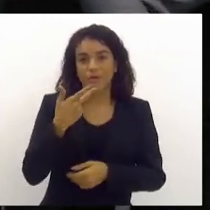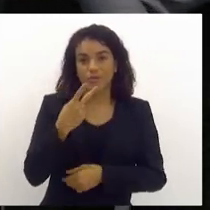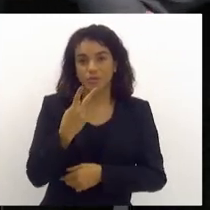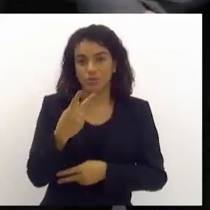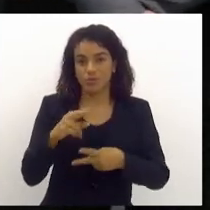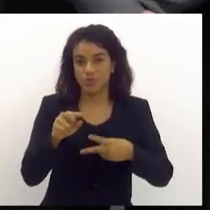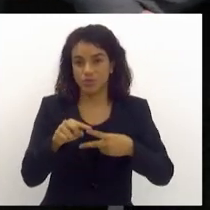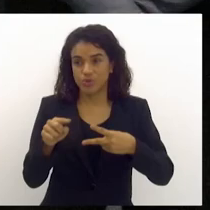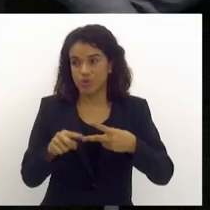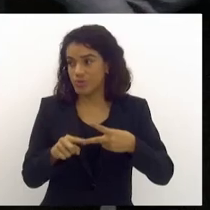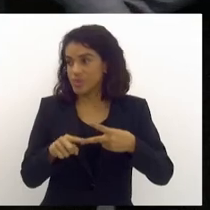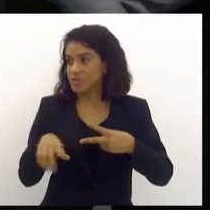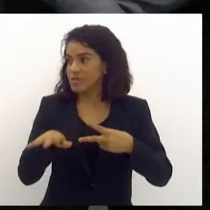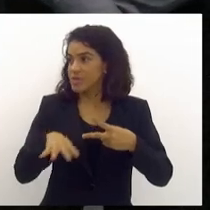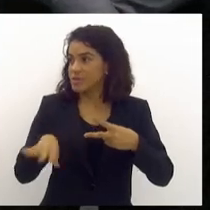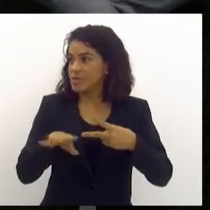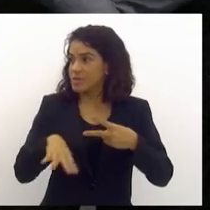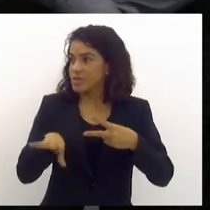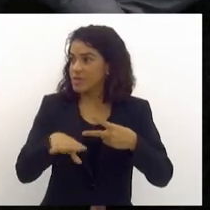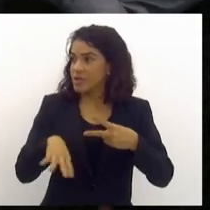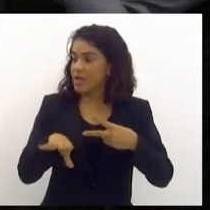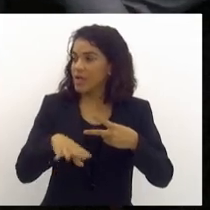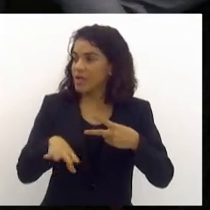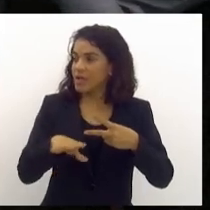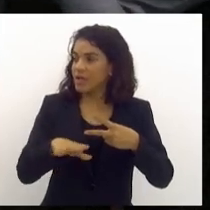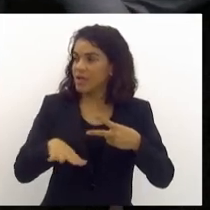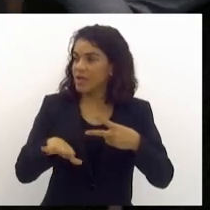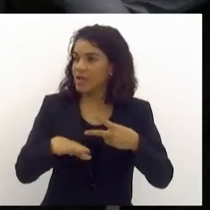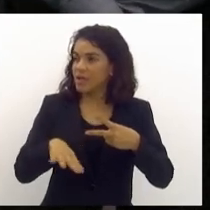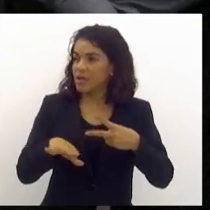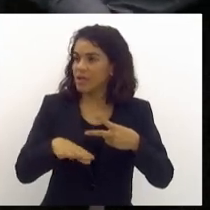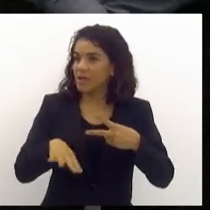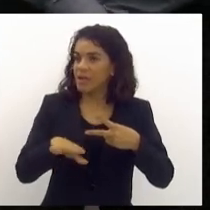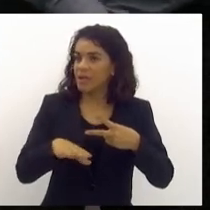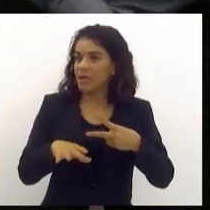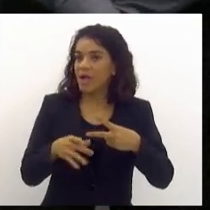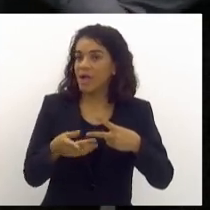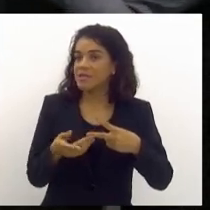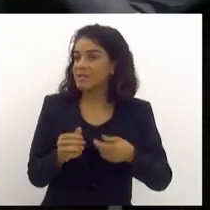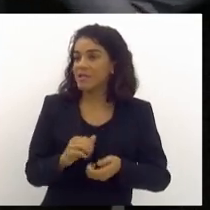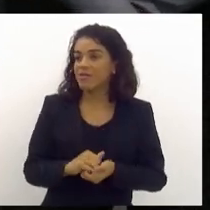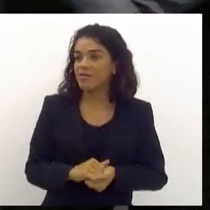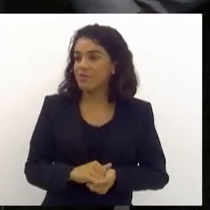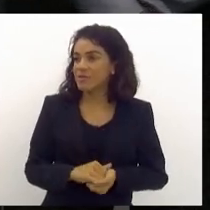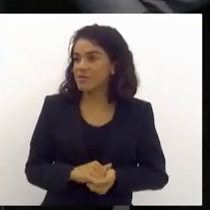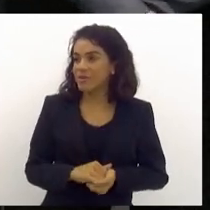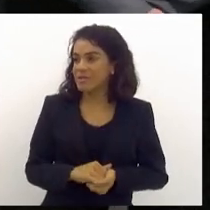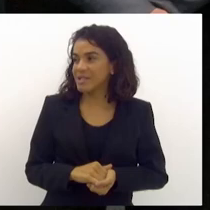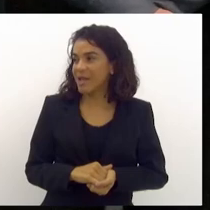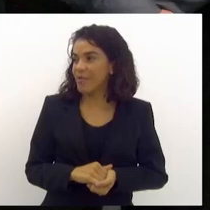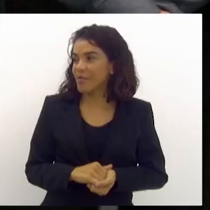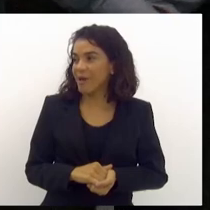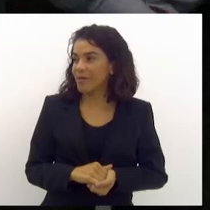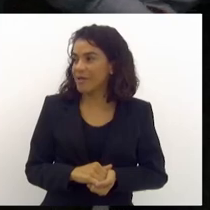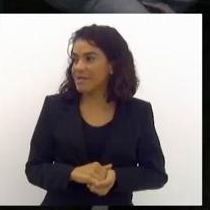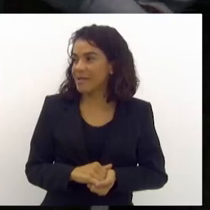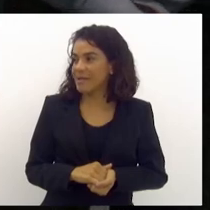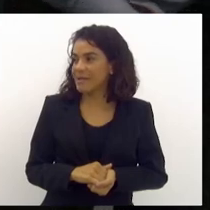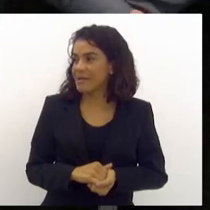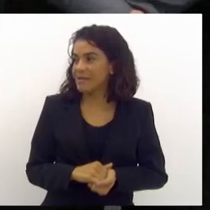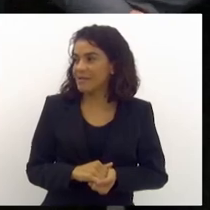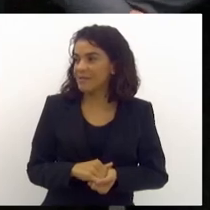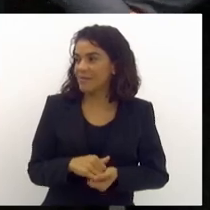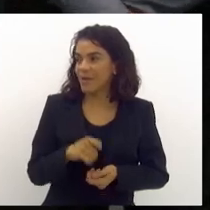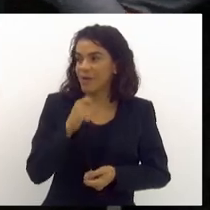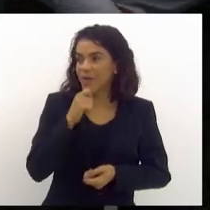como apelo à Vossa Excelência, sendo que essa questão foi colocada no Colégio de Líderes. Não houve